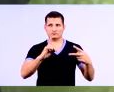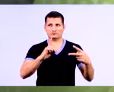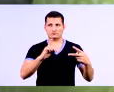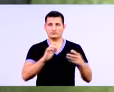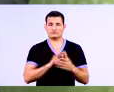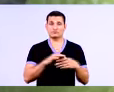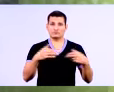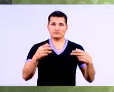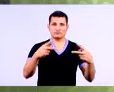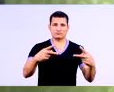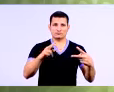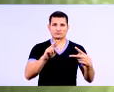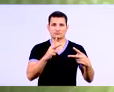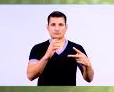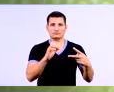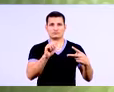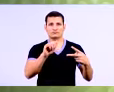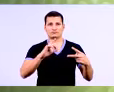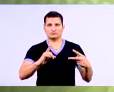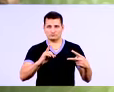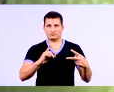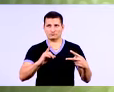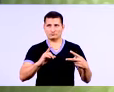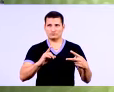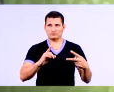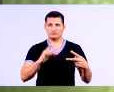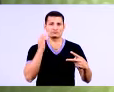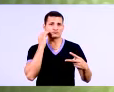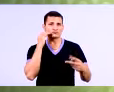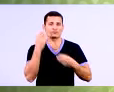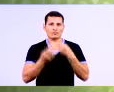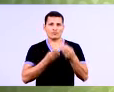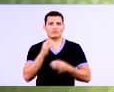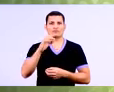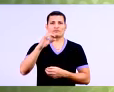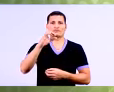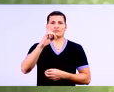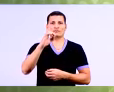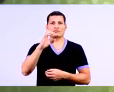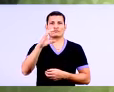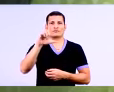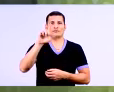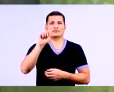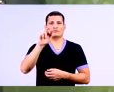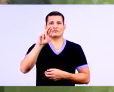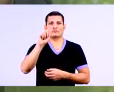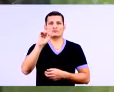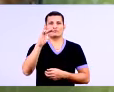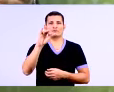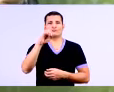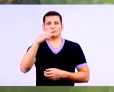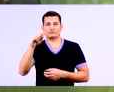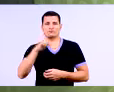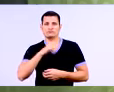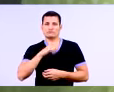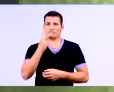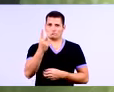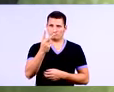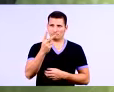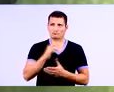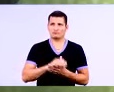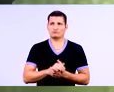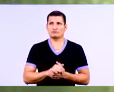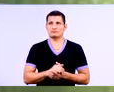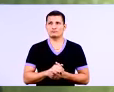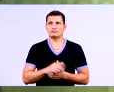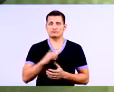Considerando a tag head, nós vamos trabalhar com um modelo de declaração. Ok? Existem para o CSS dois modelos. Tem o inline,